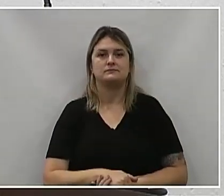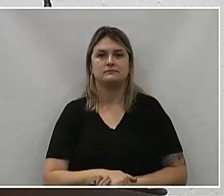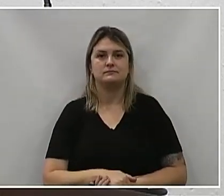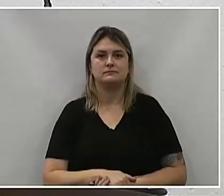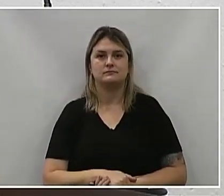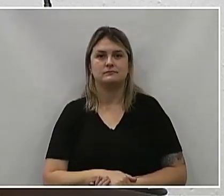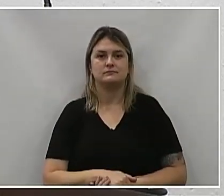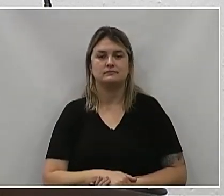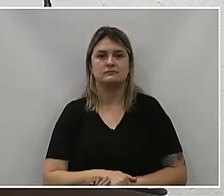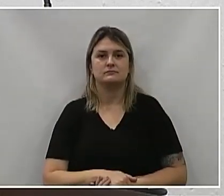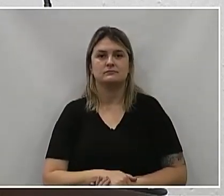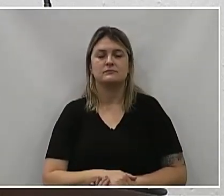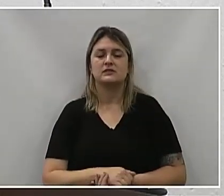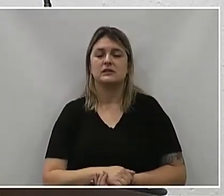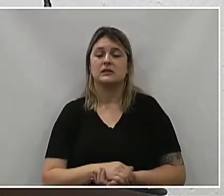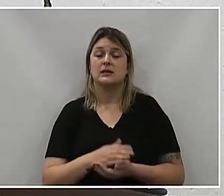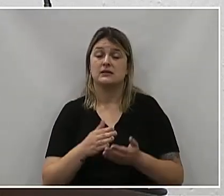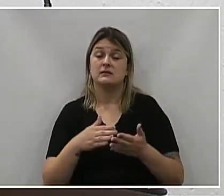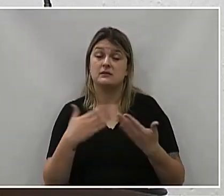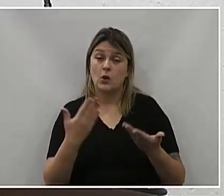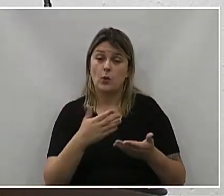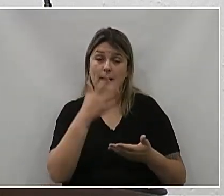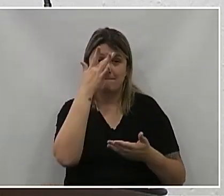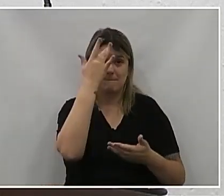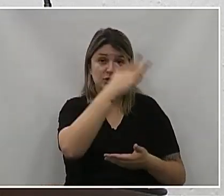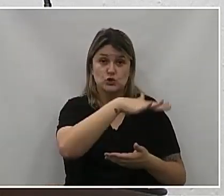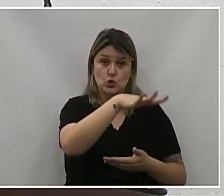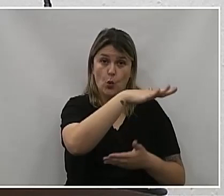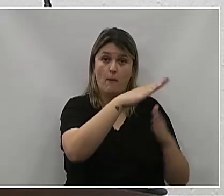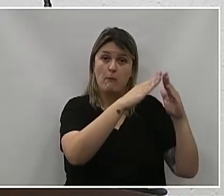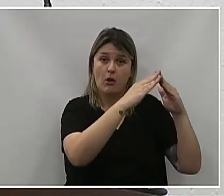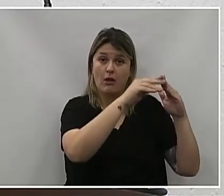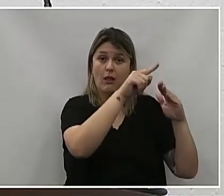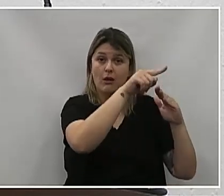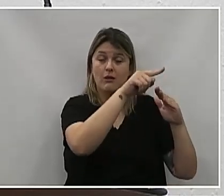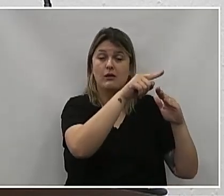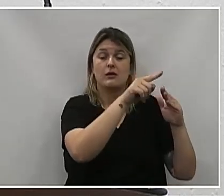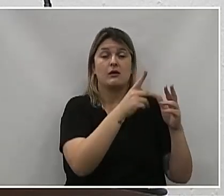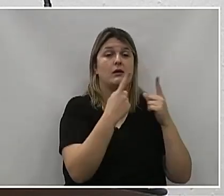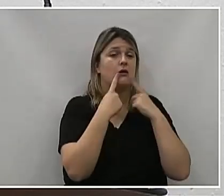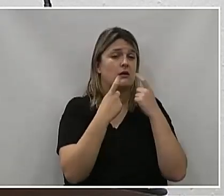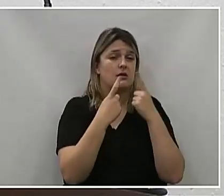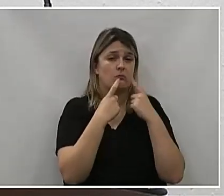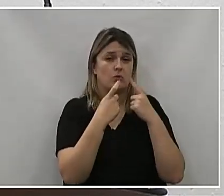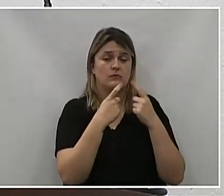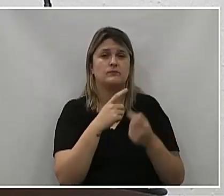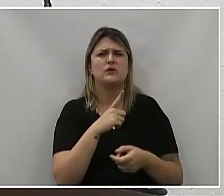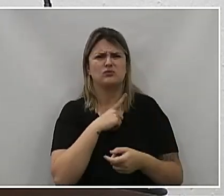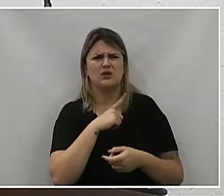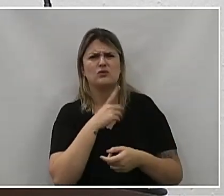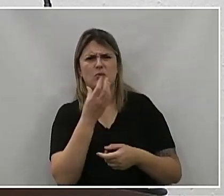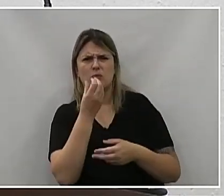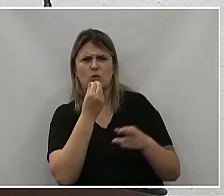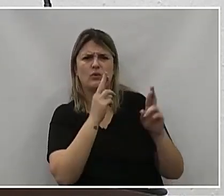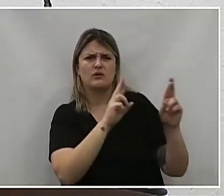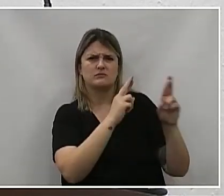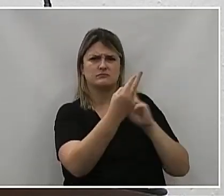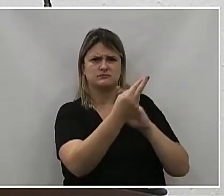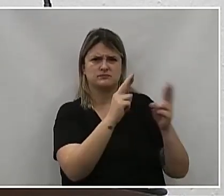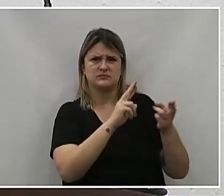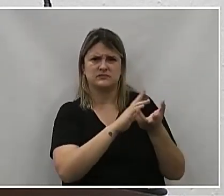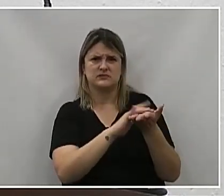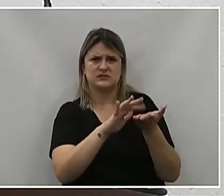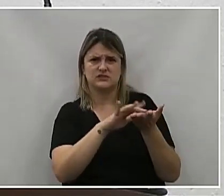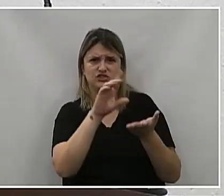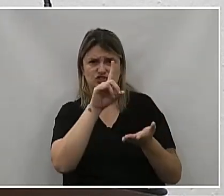Então, assim, eles mandaram eu trazer esse recado para a gestão aqui. Eu vou dizer particularmente o que eu acho. Eu tenho um bom relacionamento com o secretário de saúde,